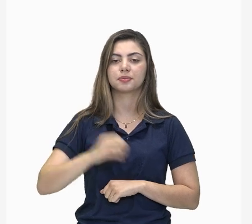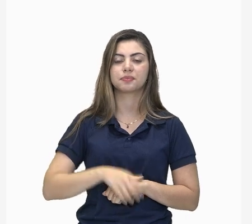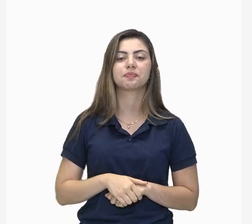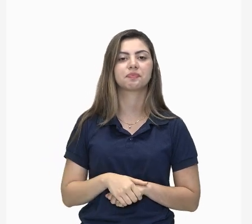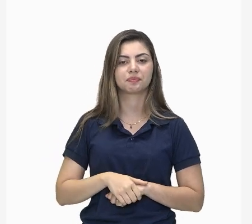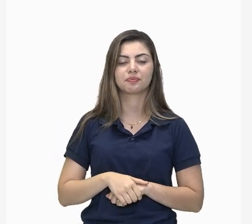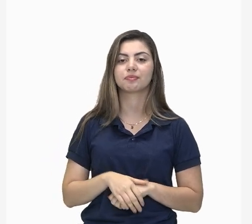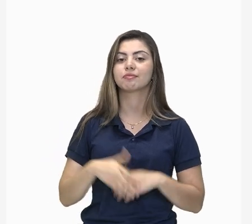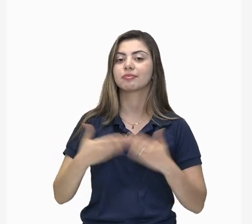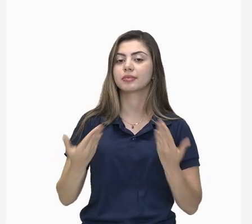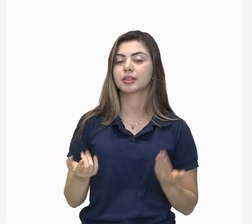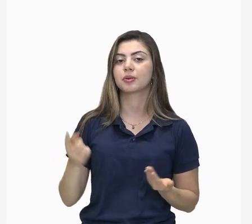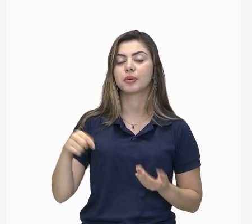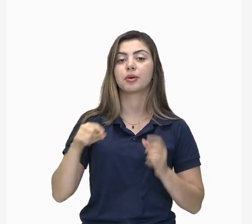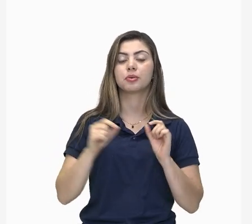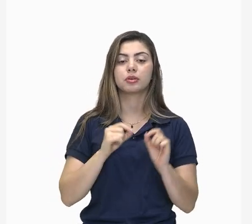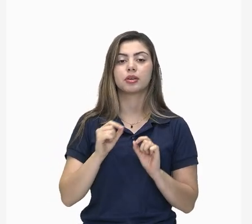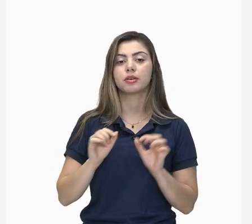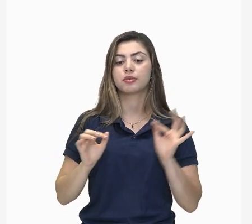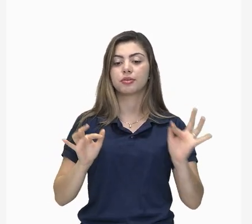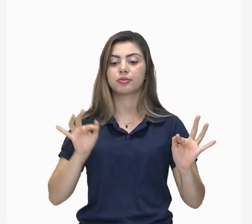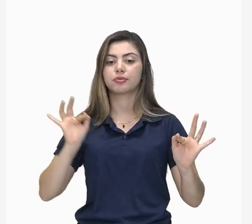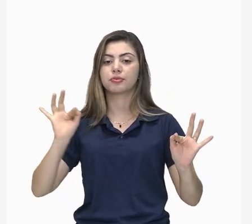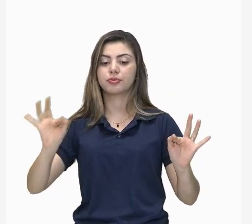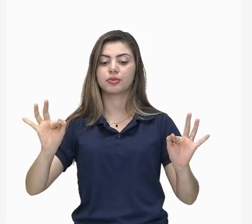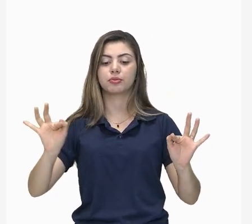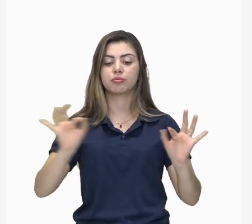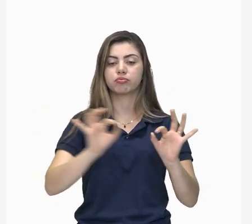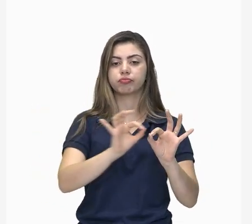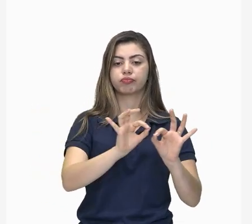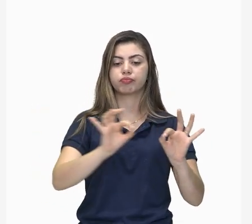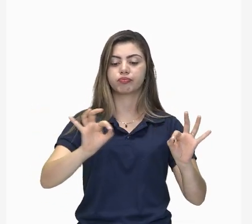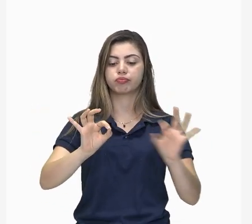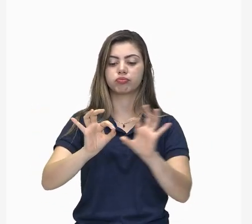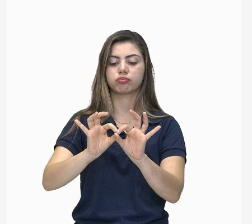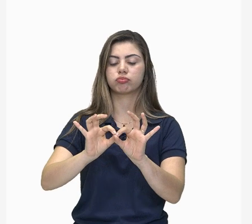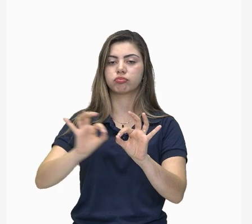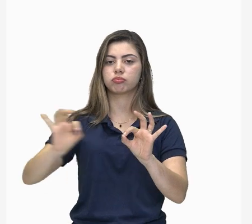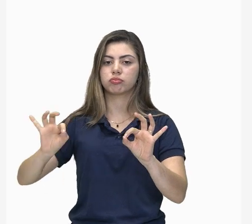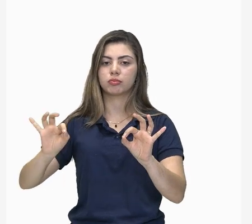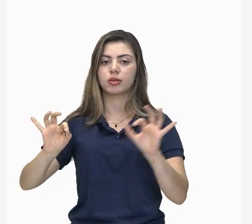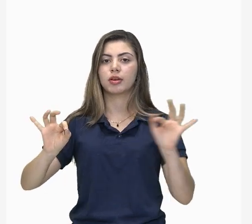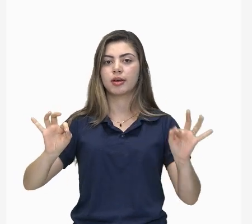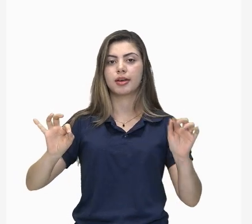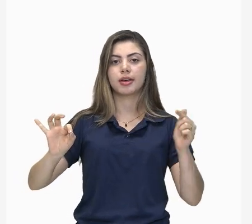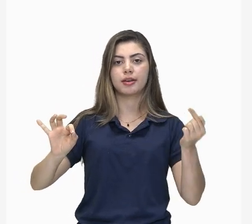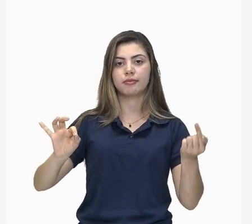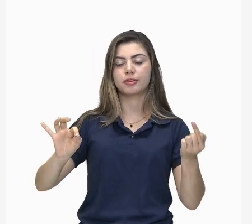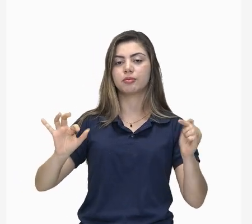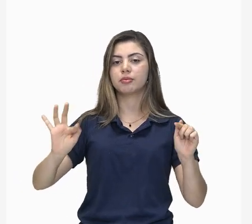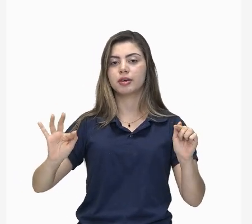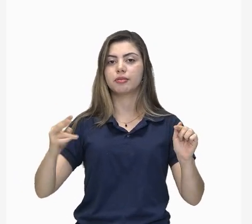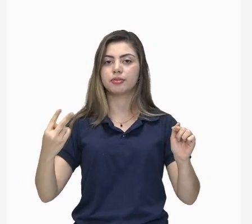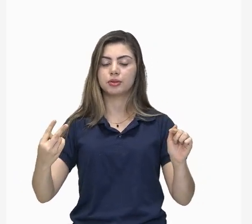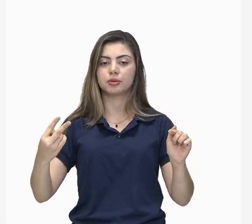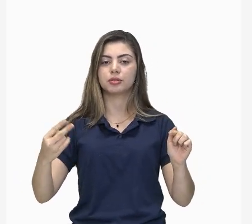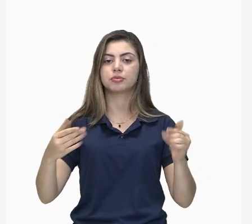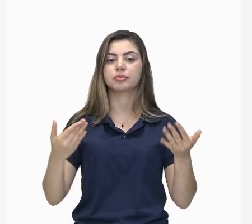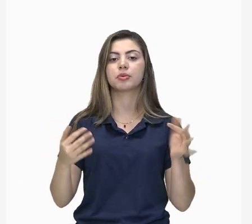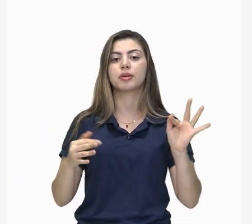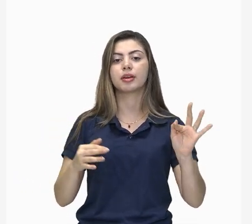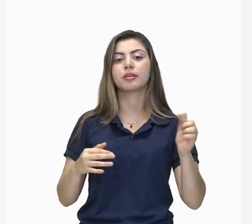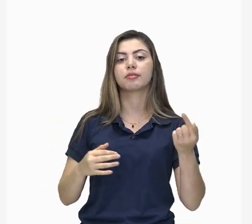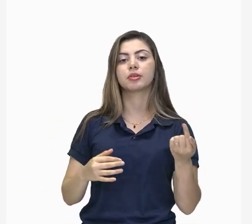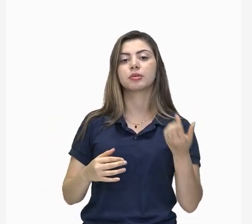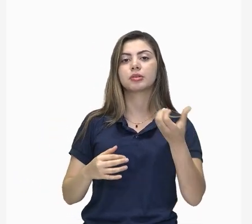6,0, né? Que é a distância aí do foco 1 e foco 2, tá? Então, o foco 1, 6